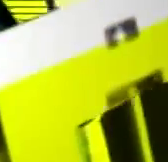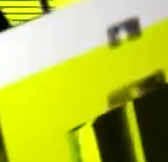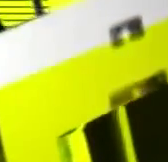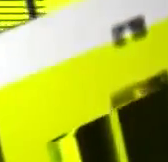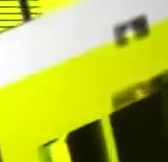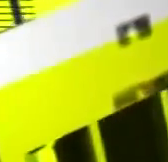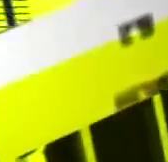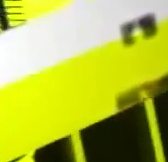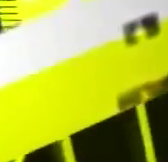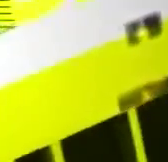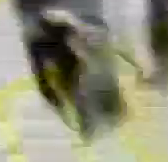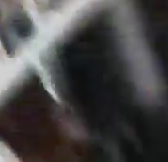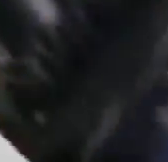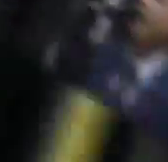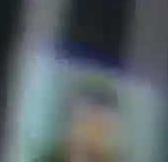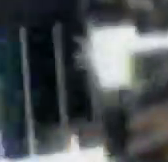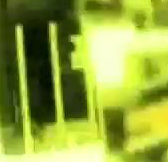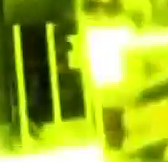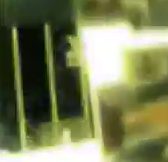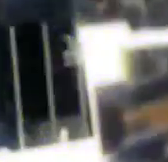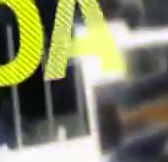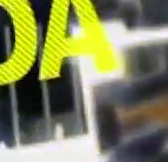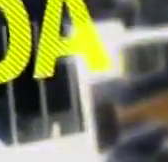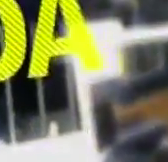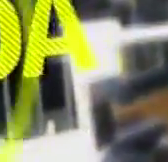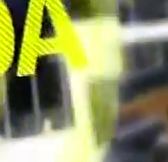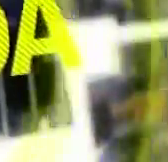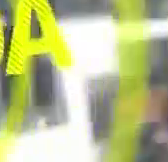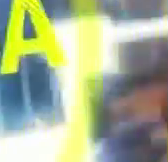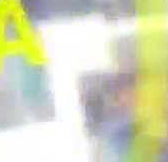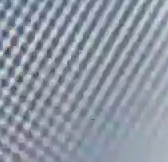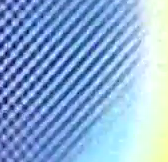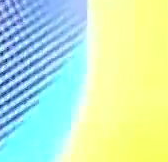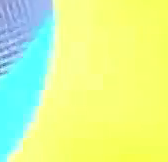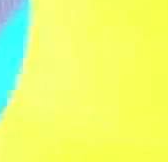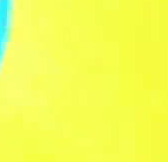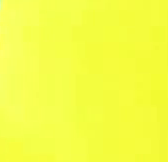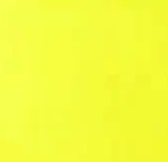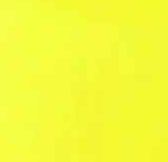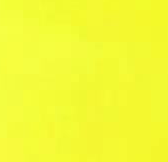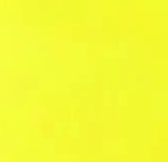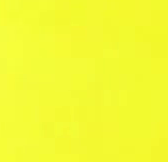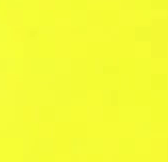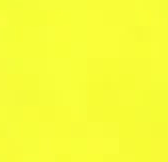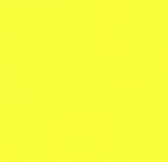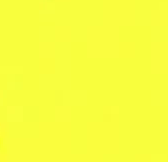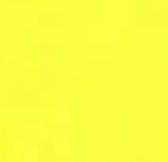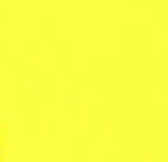Um segundo encaminhamento. Ministério de Santos, no meu estado de São Paulo.